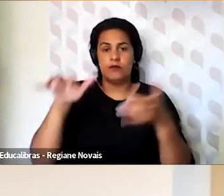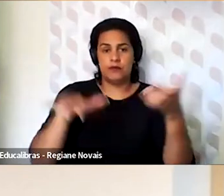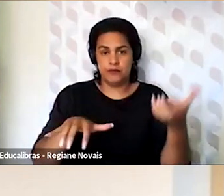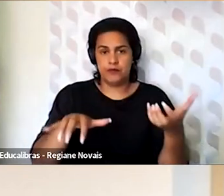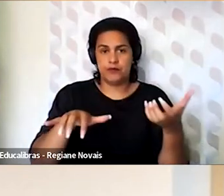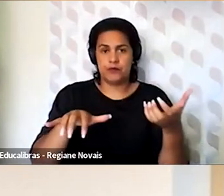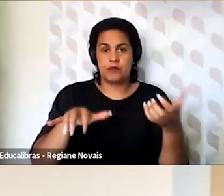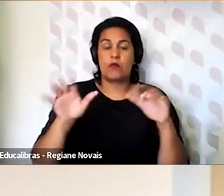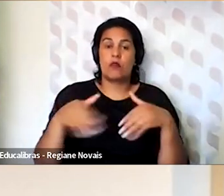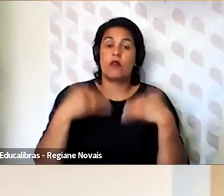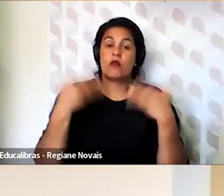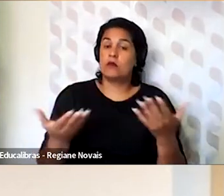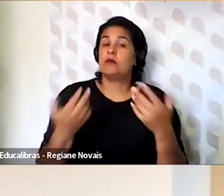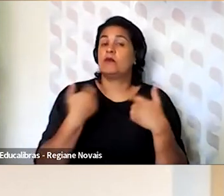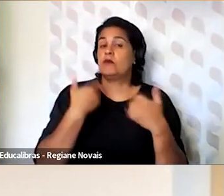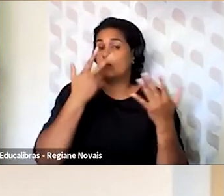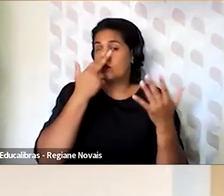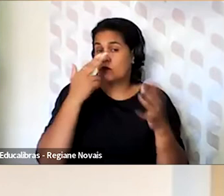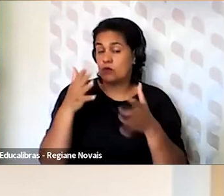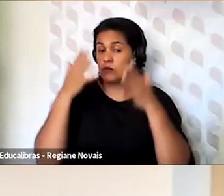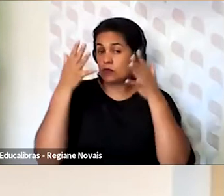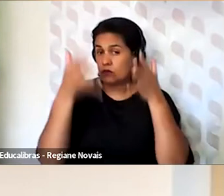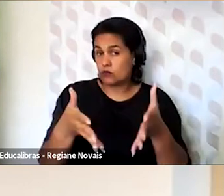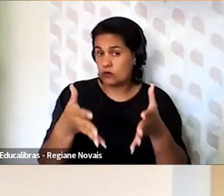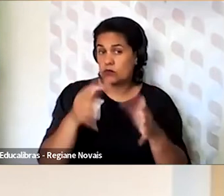que a participação da sociedade civil